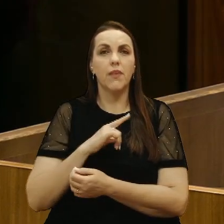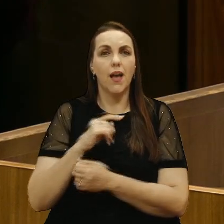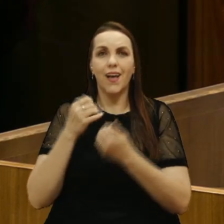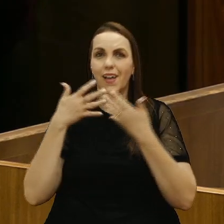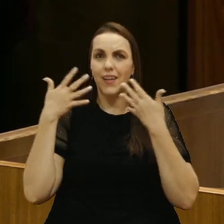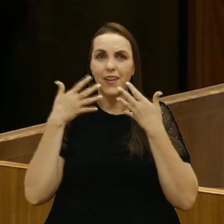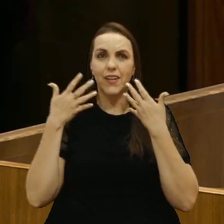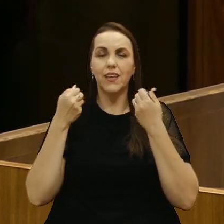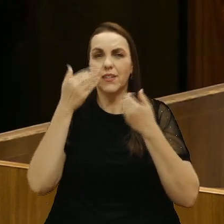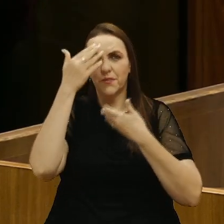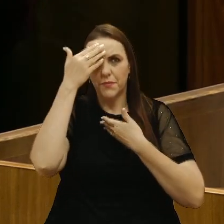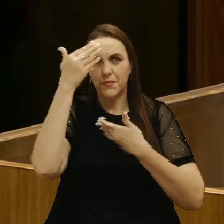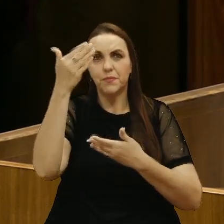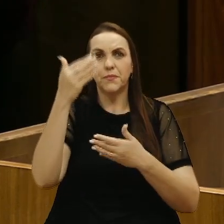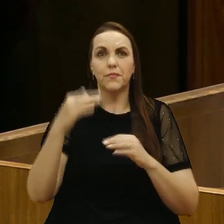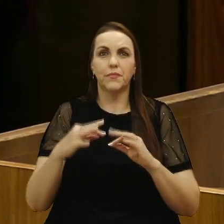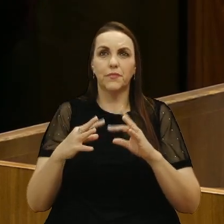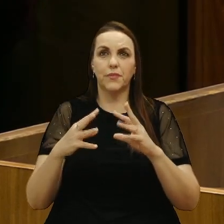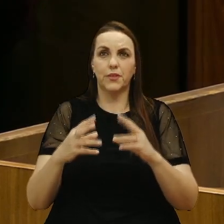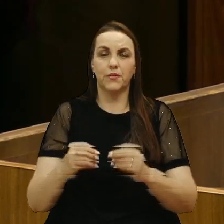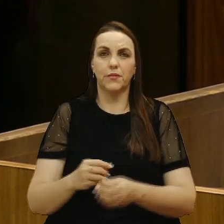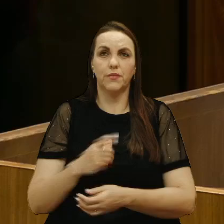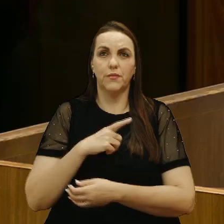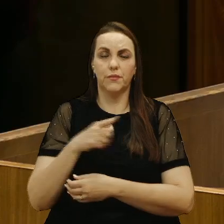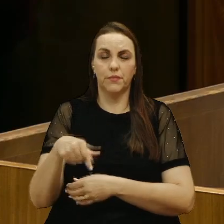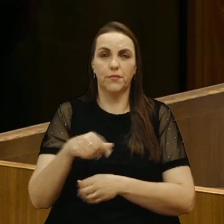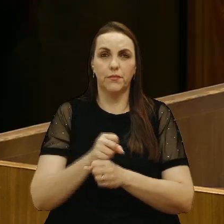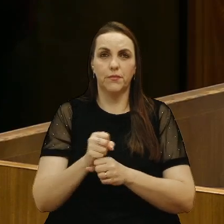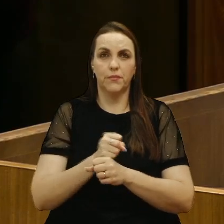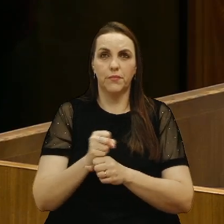comunidade caxiense. Neste ano, já estamos